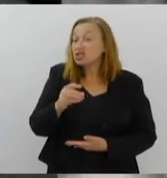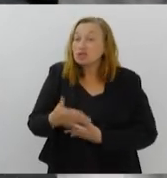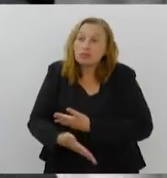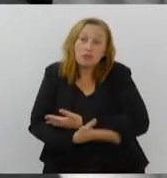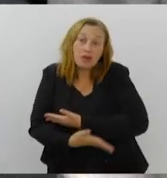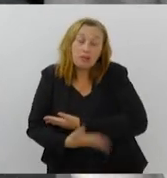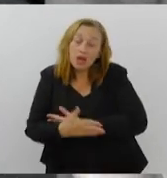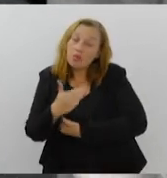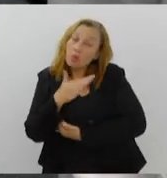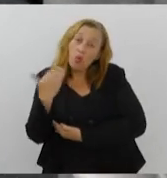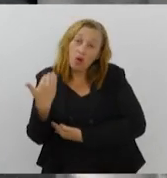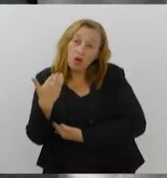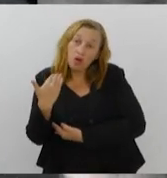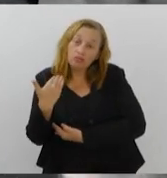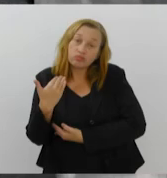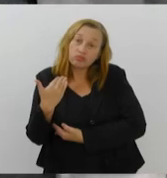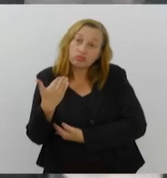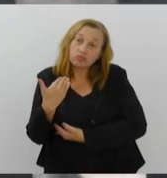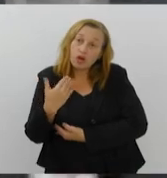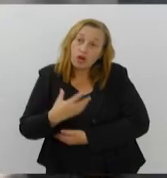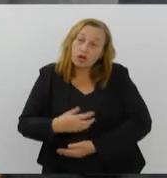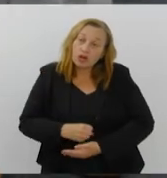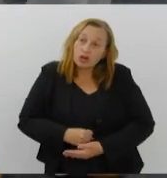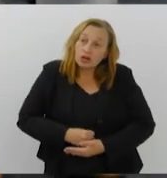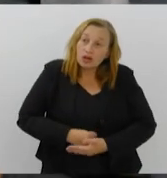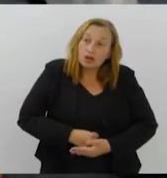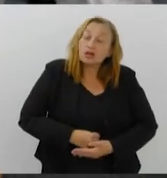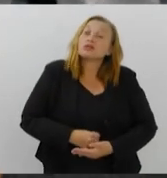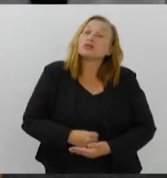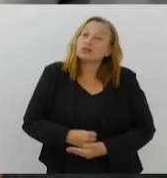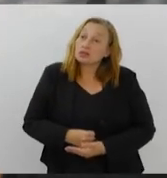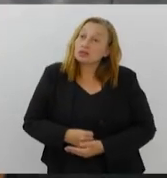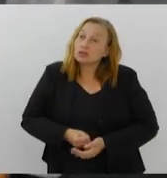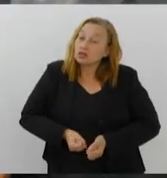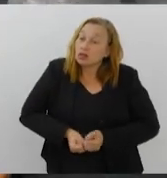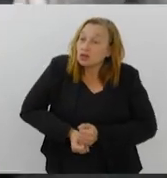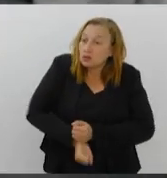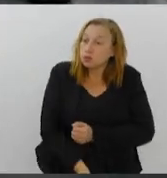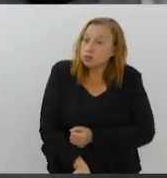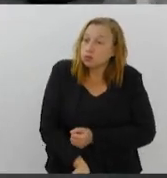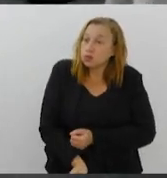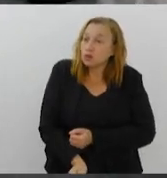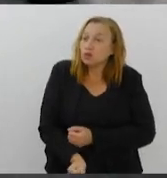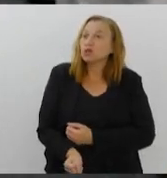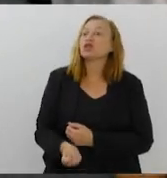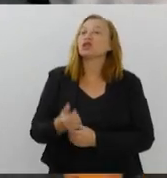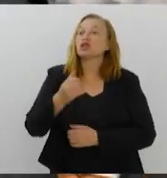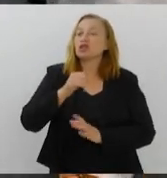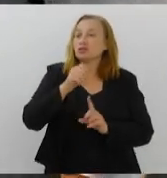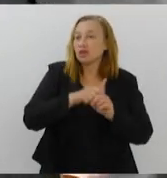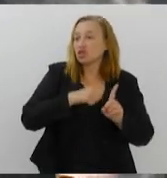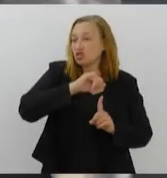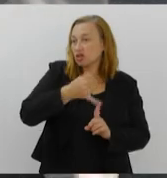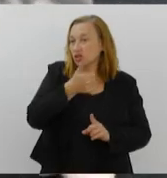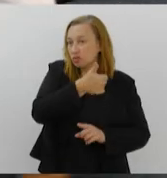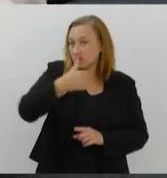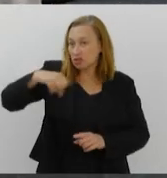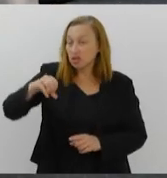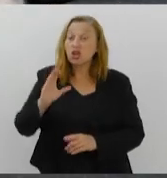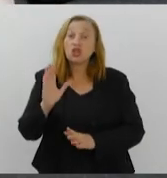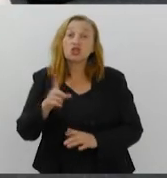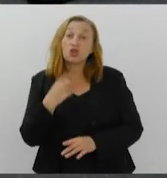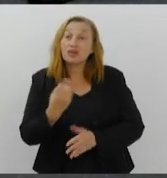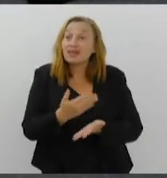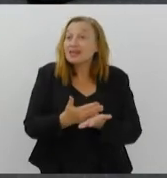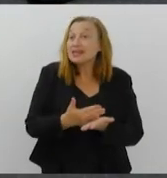em decorrência da violência obstétrica no Hospital da Mulher de Cabo Frio no mês de janeiro de 2019. Nós estávamos